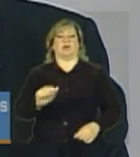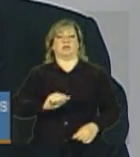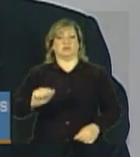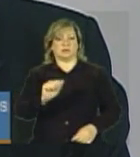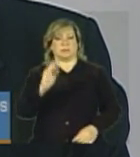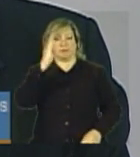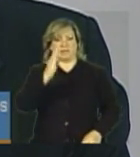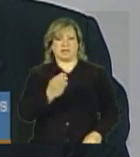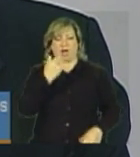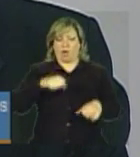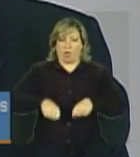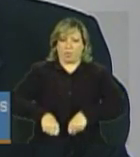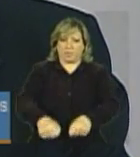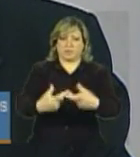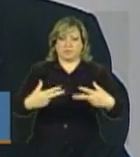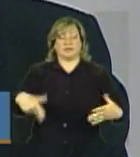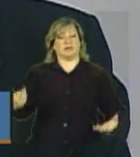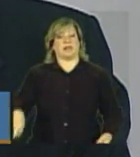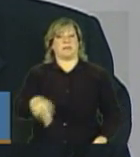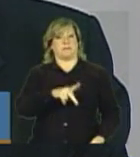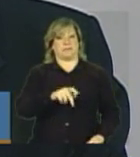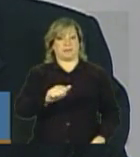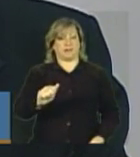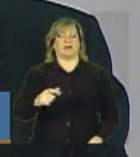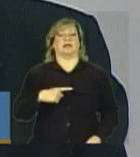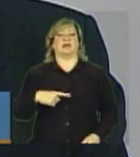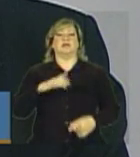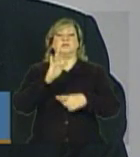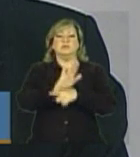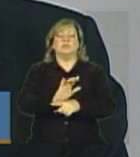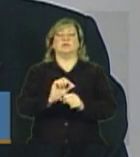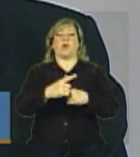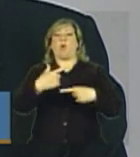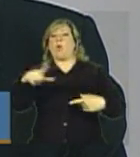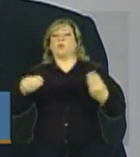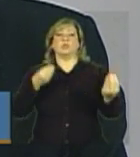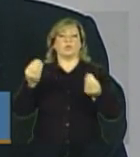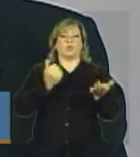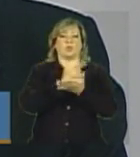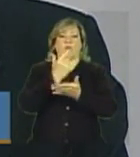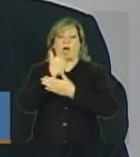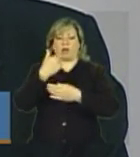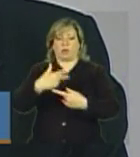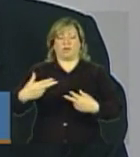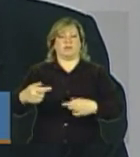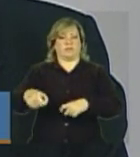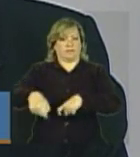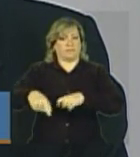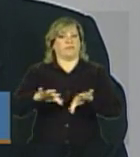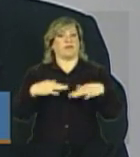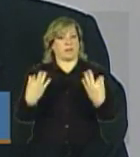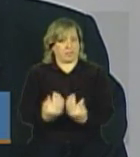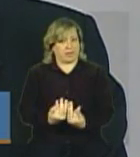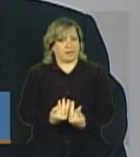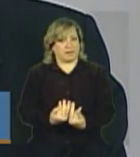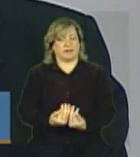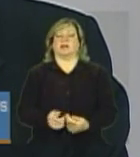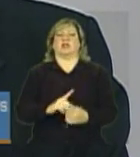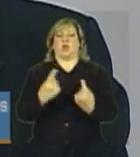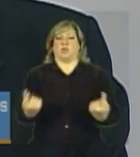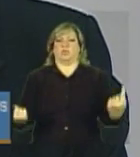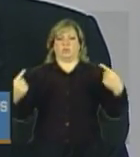dos Supermercados. Então, o PA ele inspira, né, outras formas de compras da agricultura familiar. Então, não